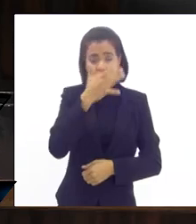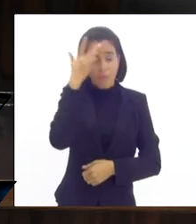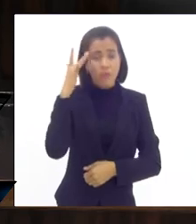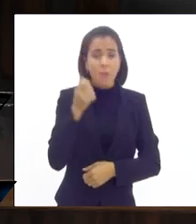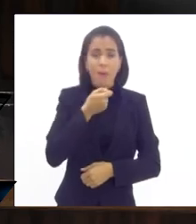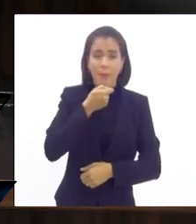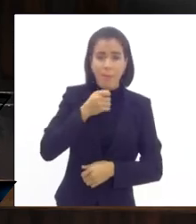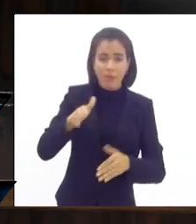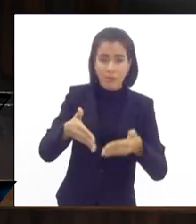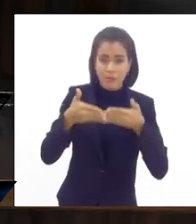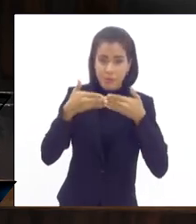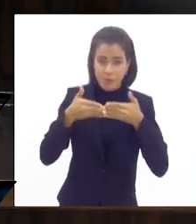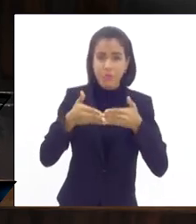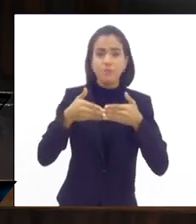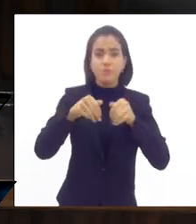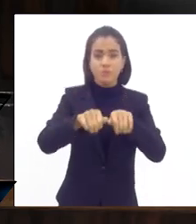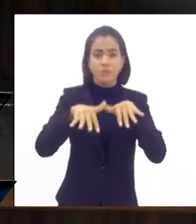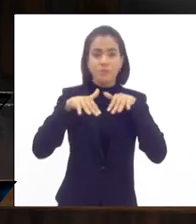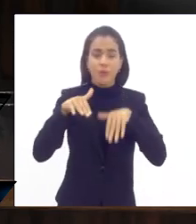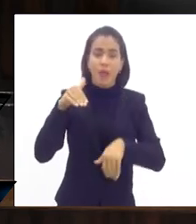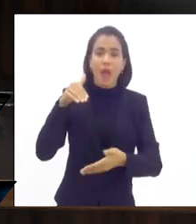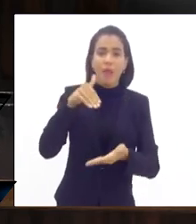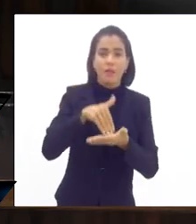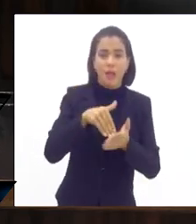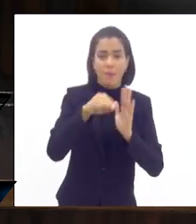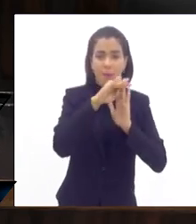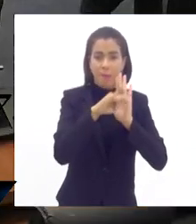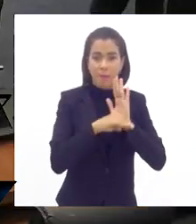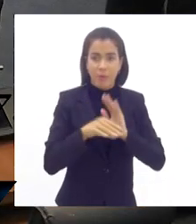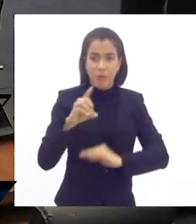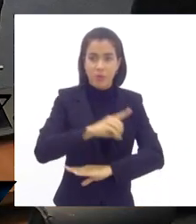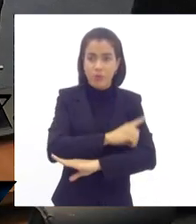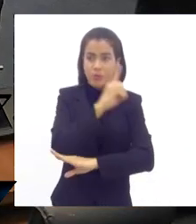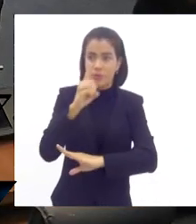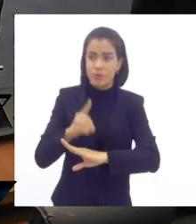inscritos está suspensa sessão até a ordem do dia